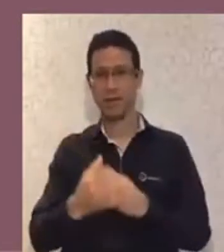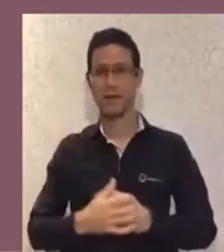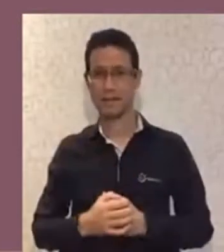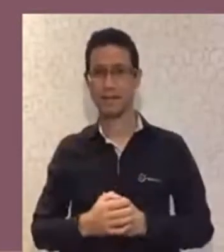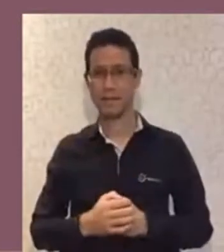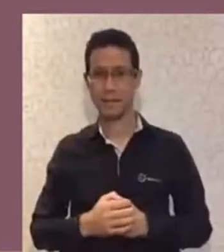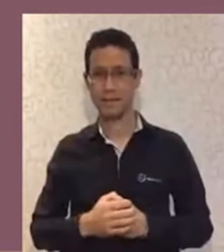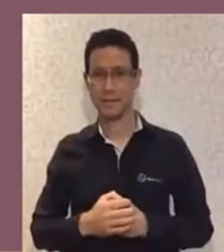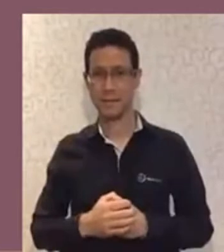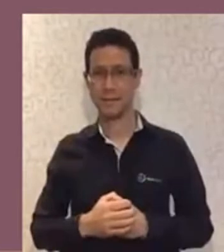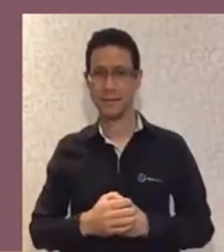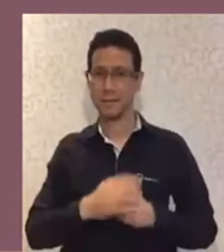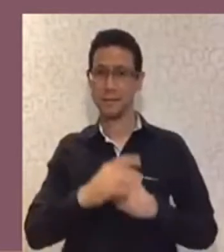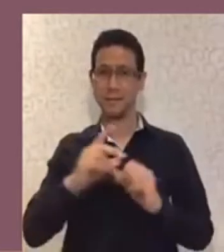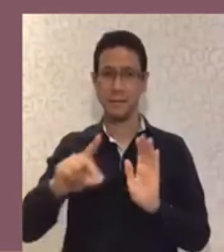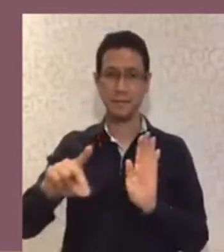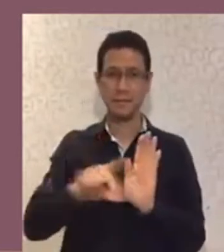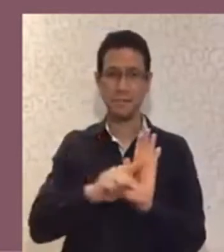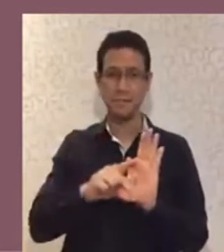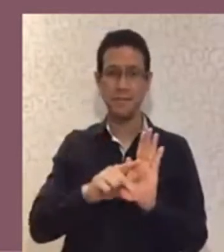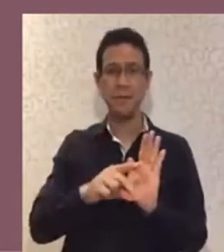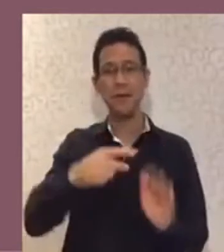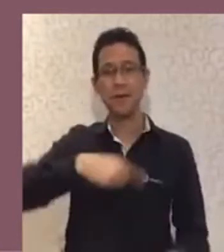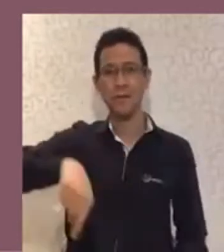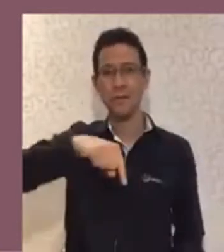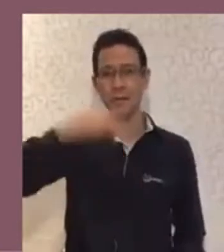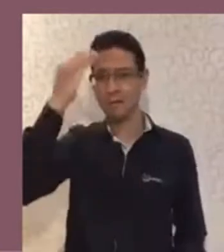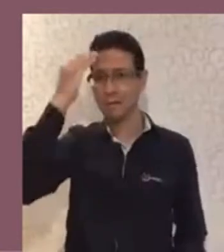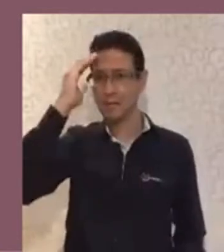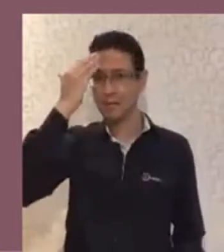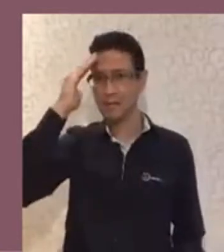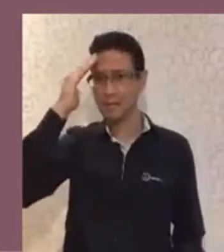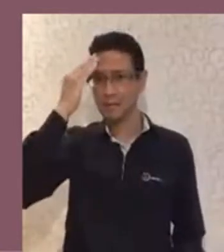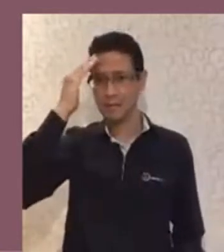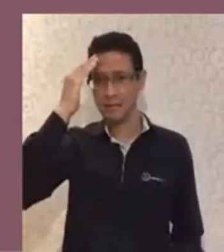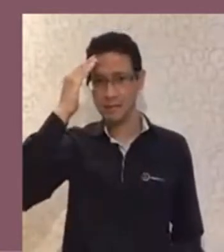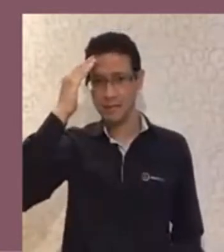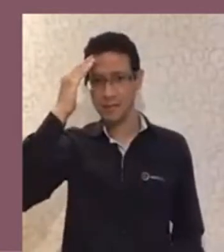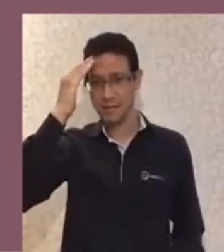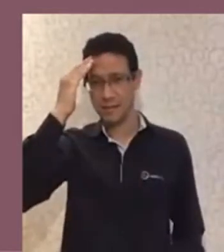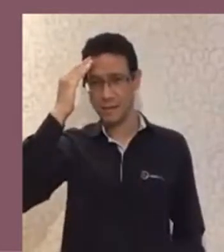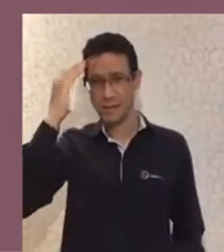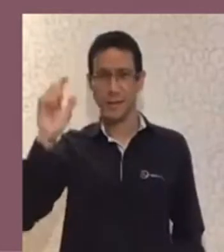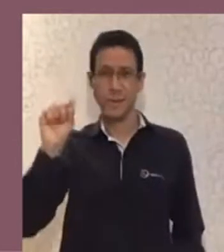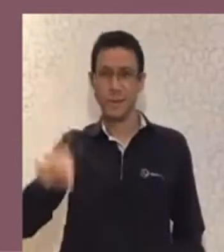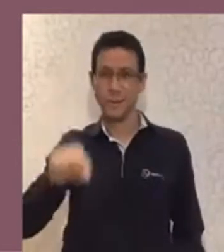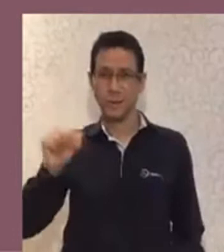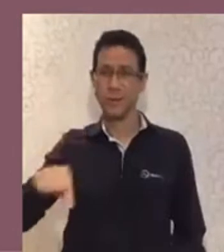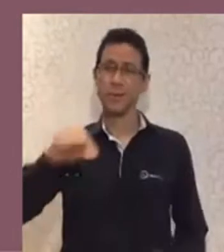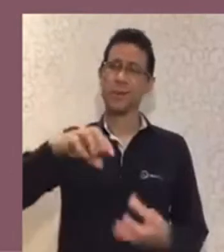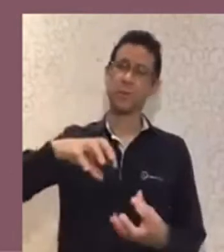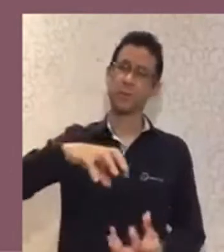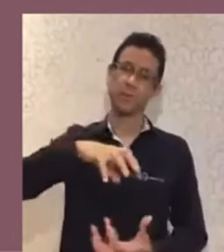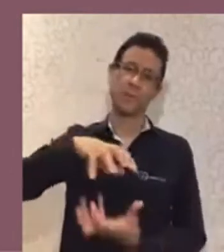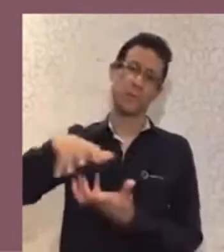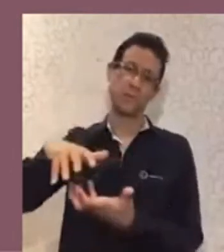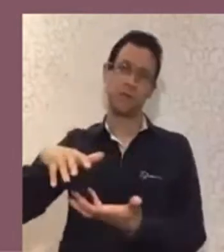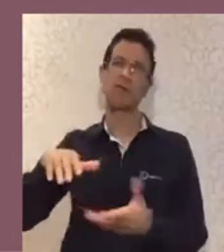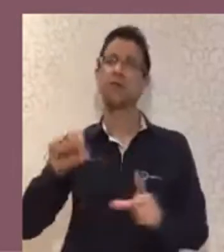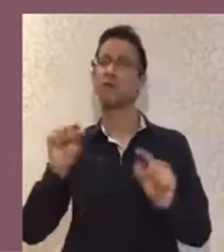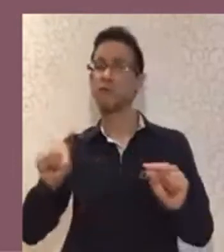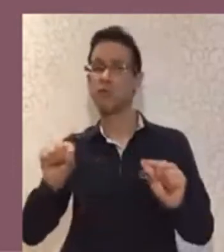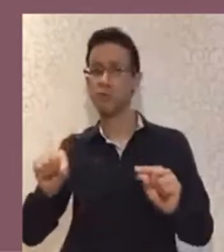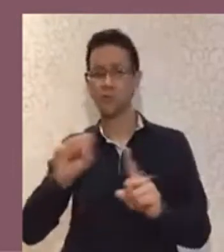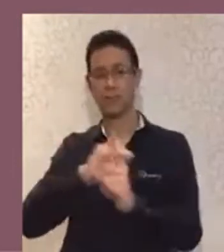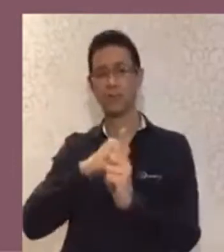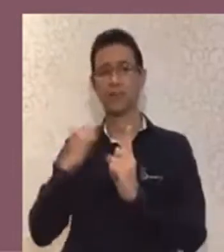parte de uma compreensão que nós temos do que seja o mundo, do que seja a sociedade, do que sejam as relações entre